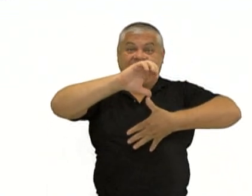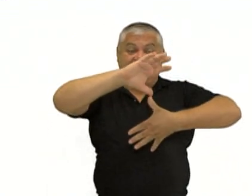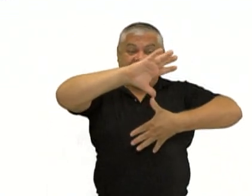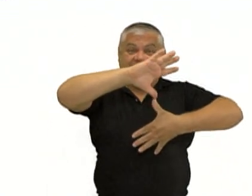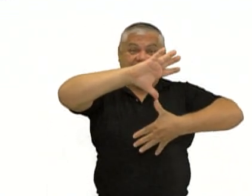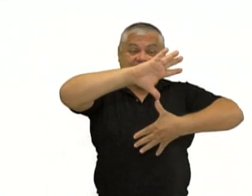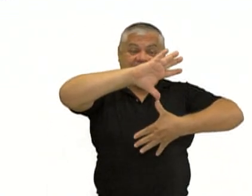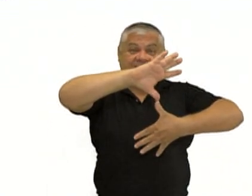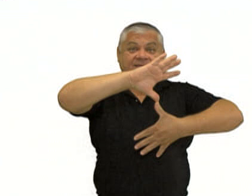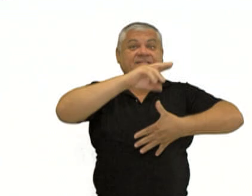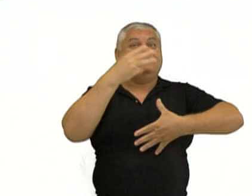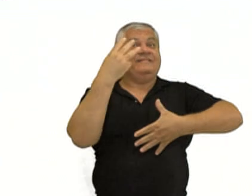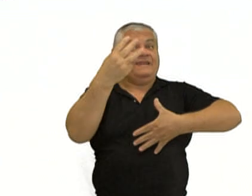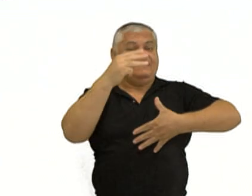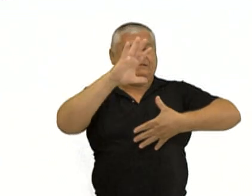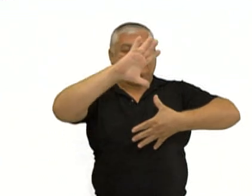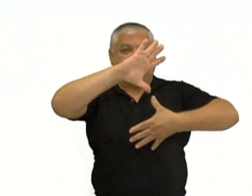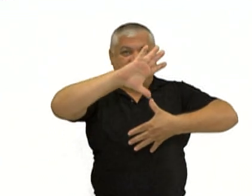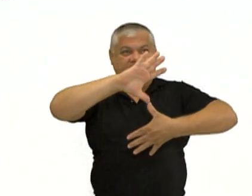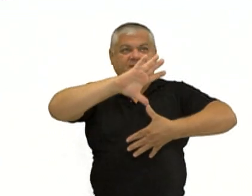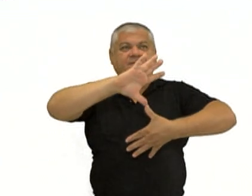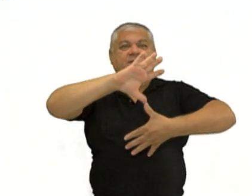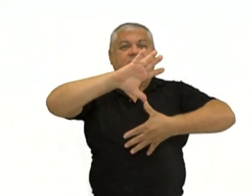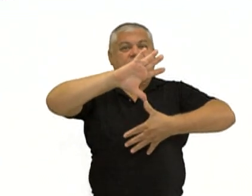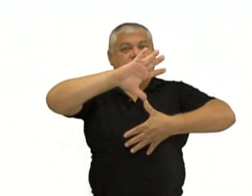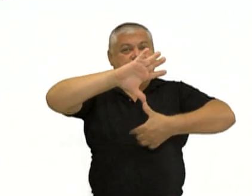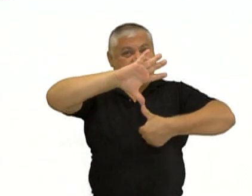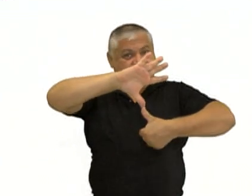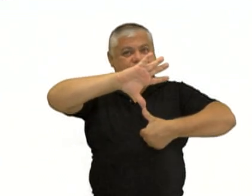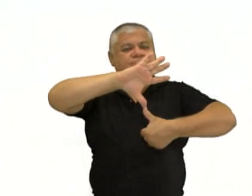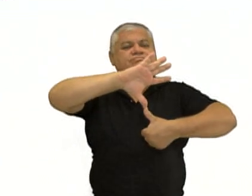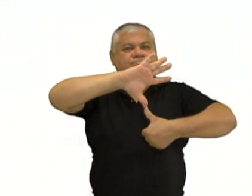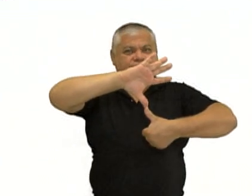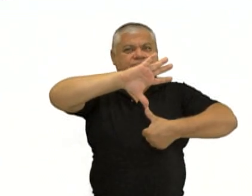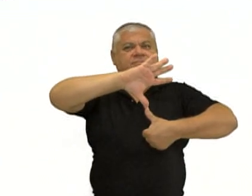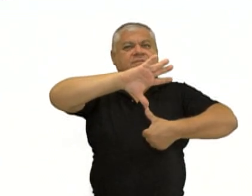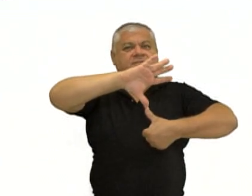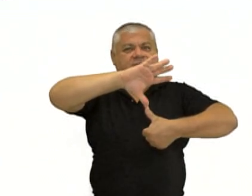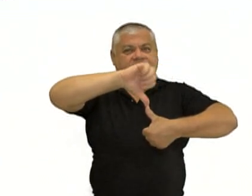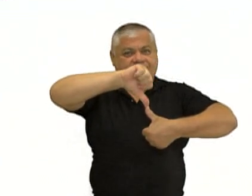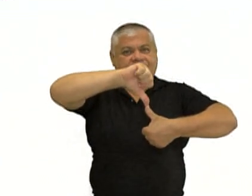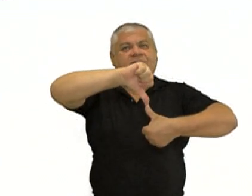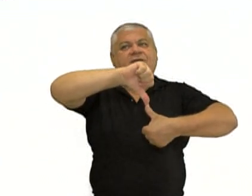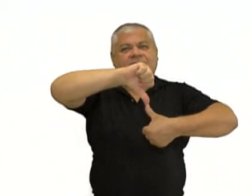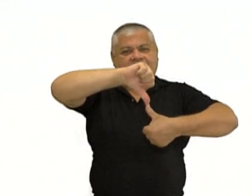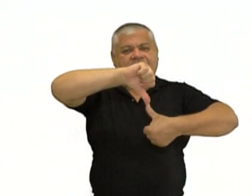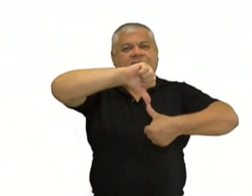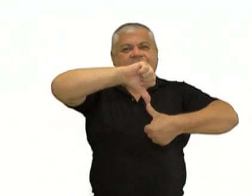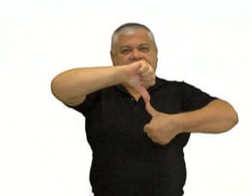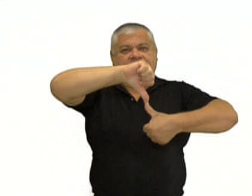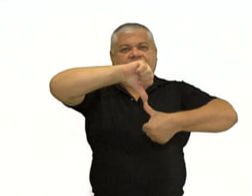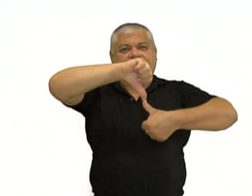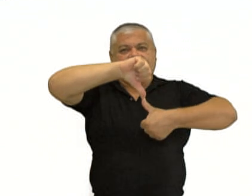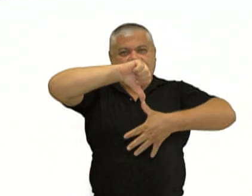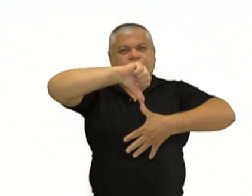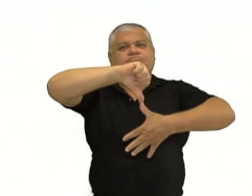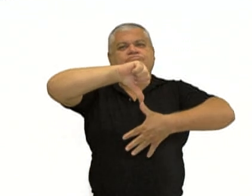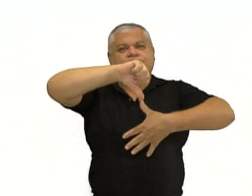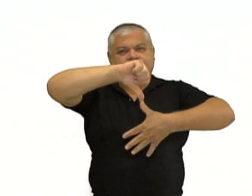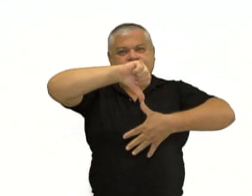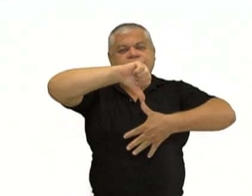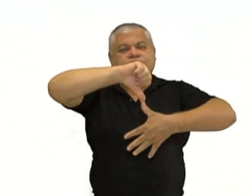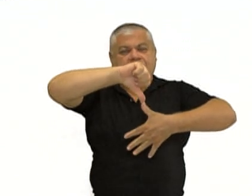América é dividida em 3 partes, né? América do Norte, América Central, América do